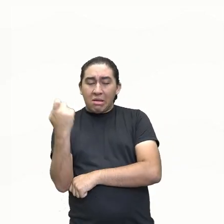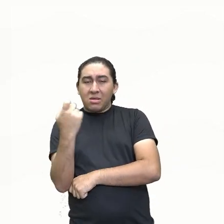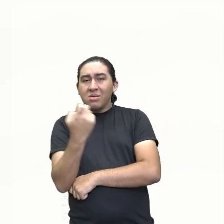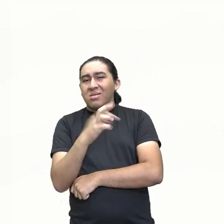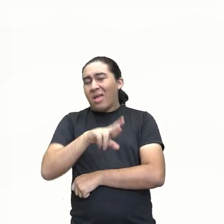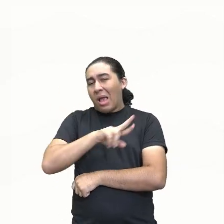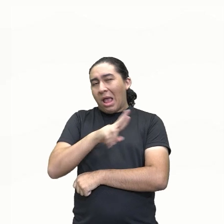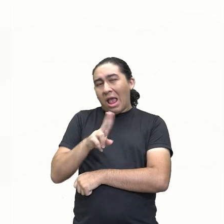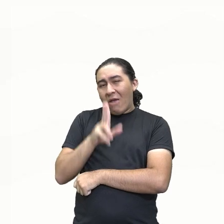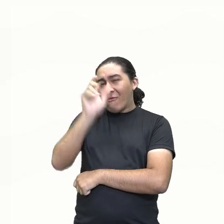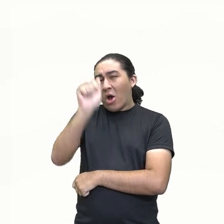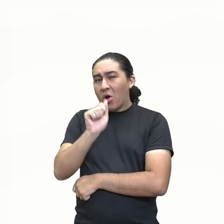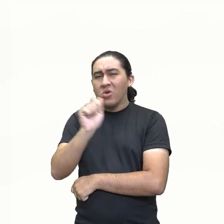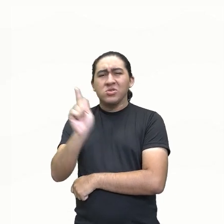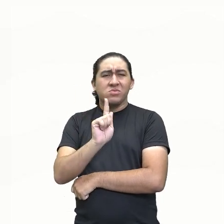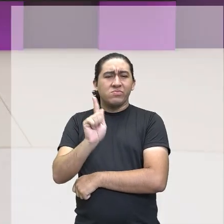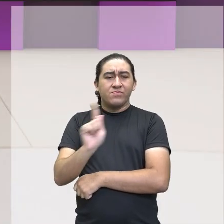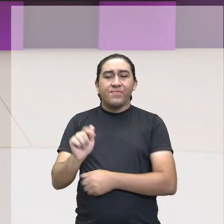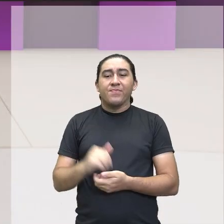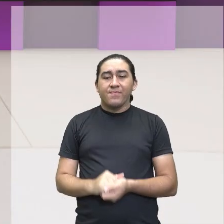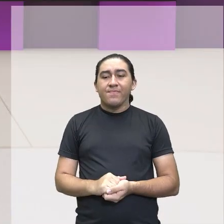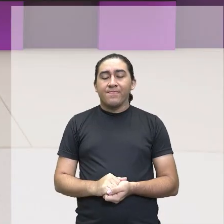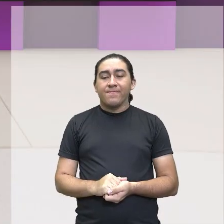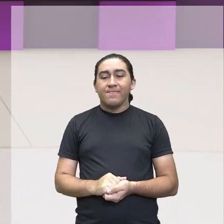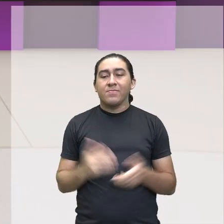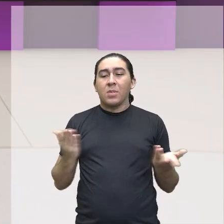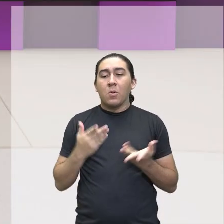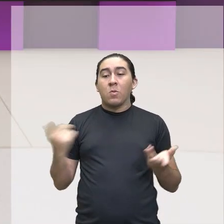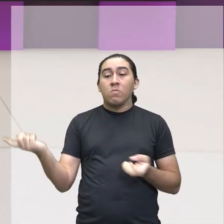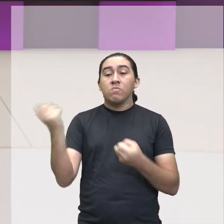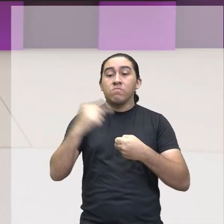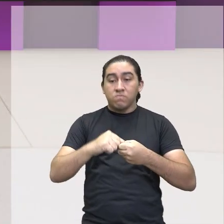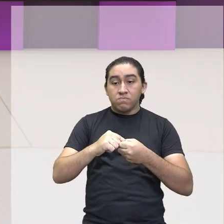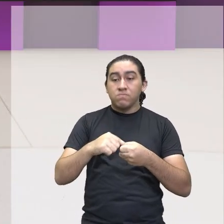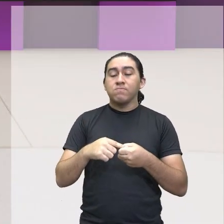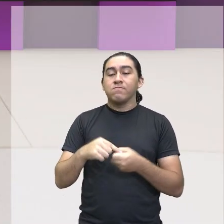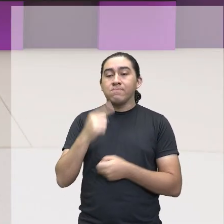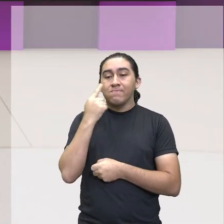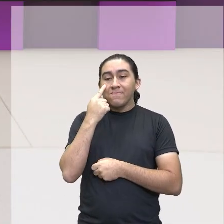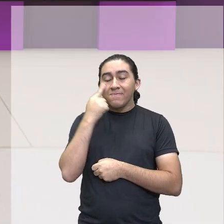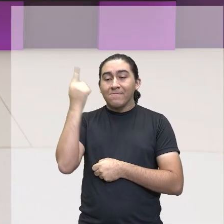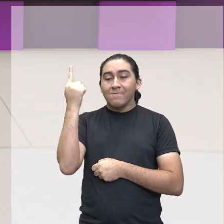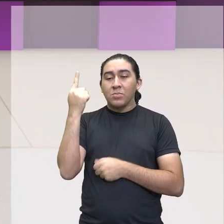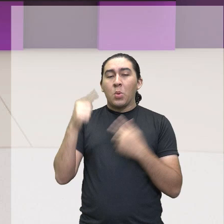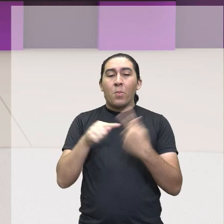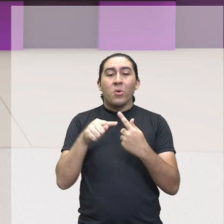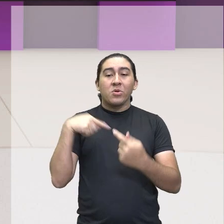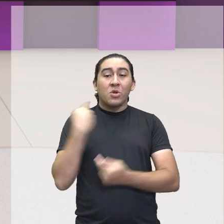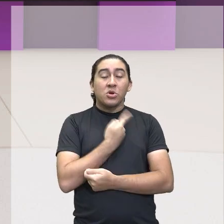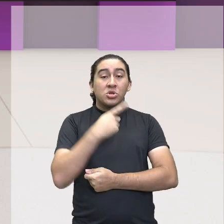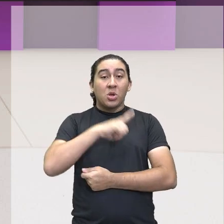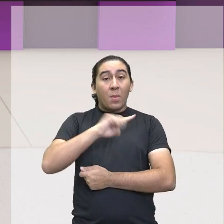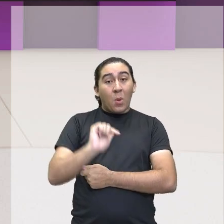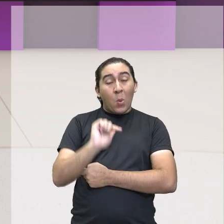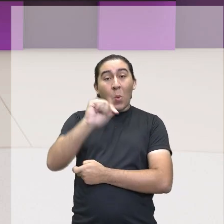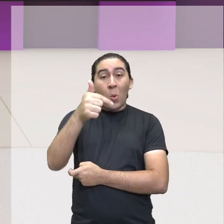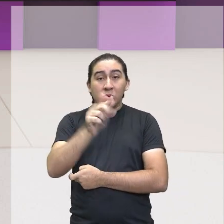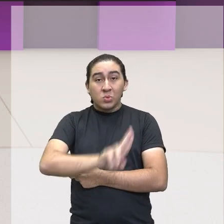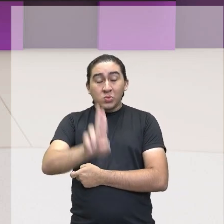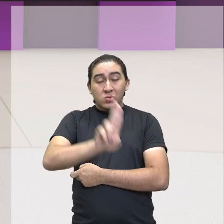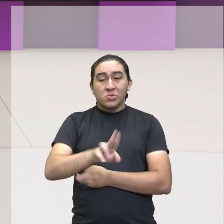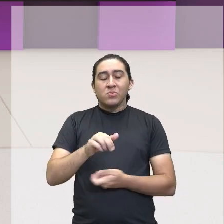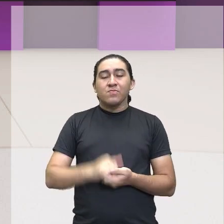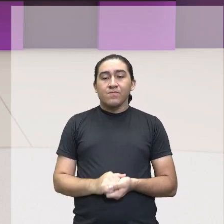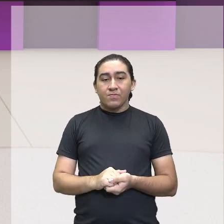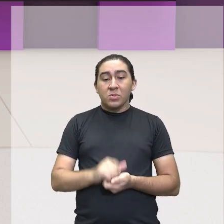esse grito dessa pessoa, certo? E agora vamos voltar, então, aqui, porque nós temos uma outra aplicação.